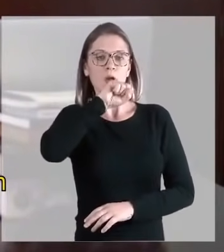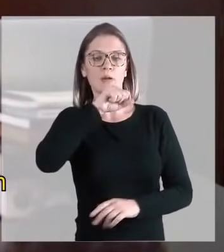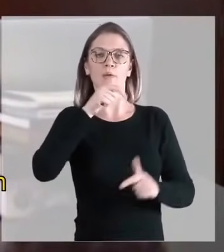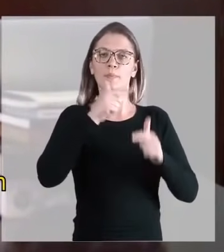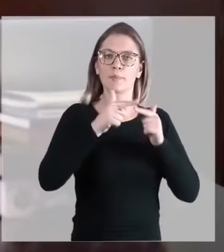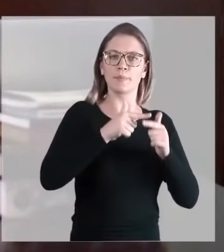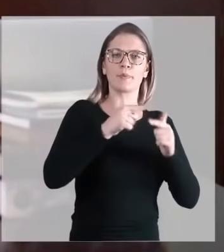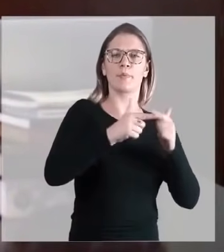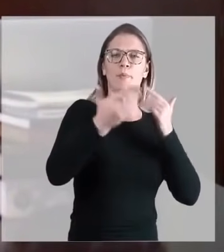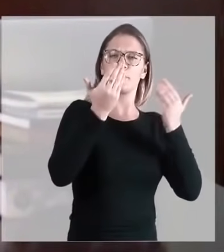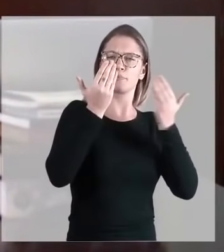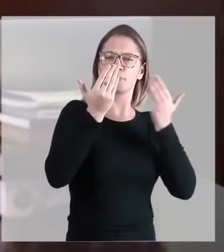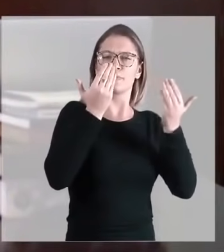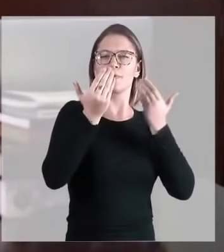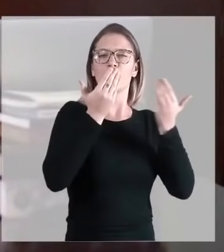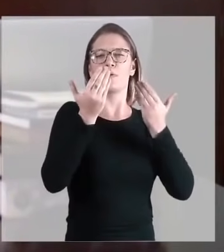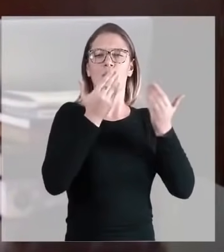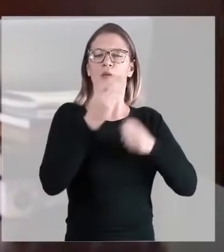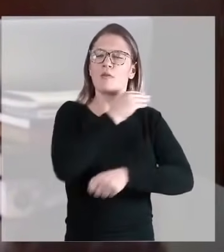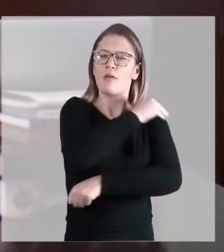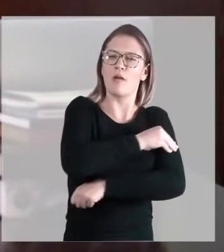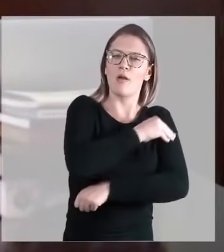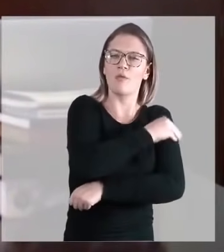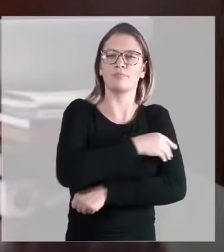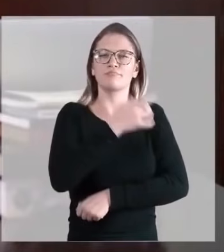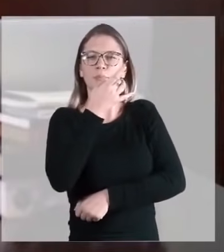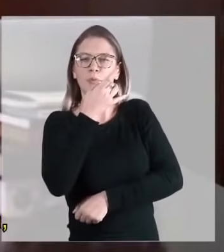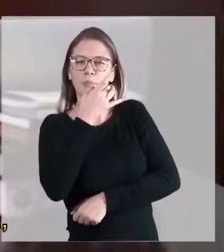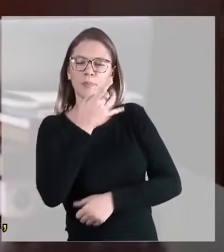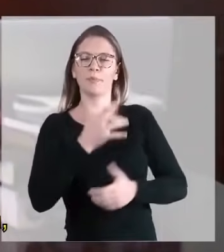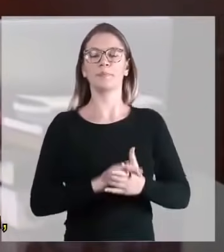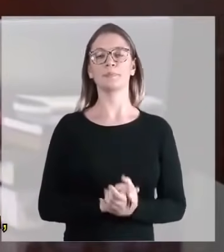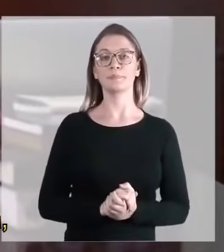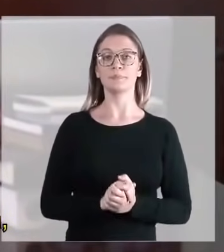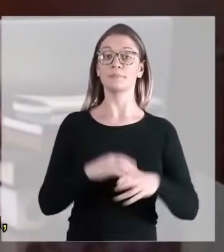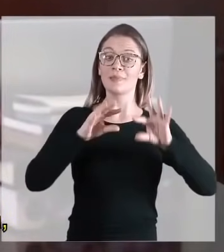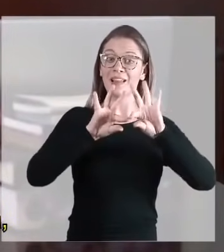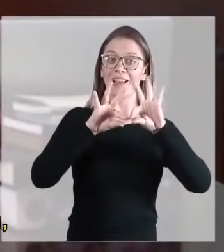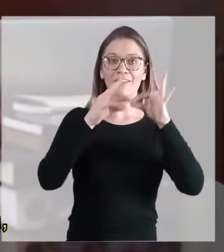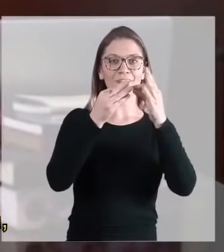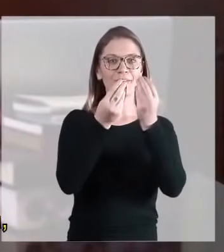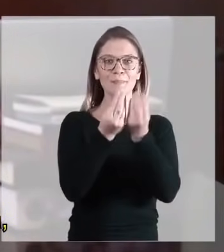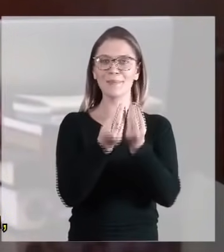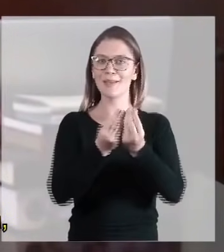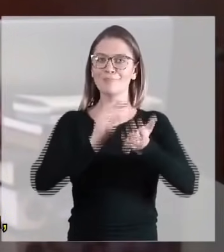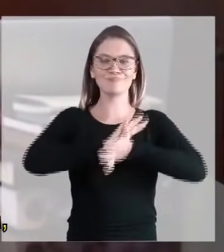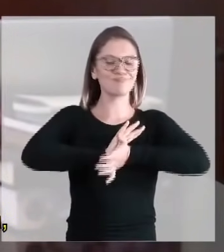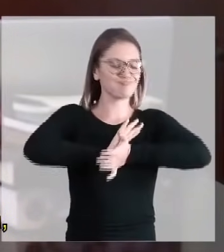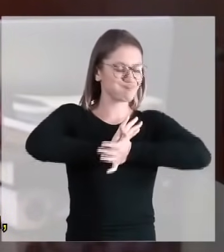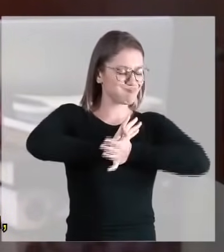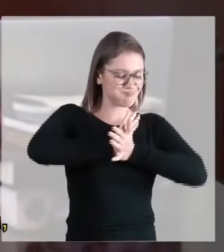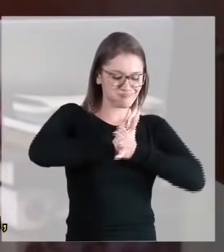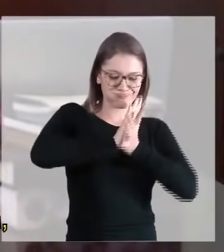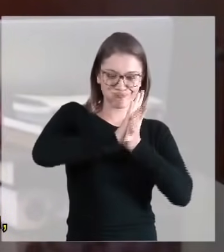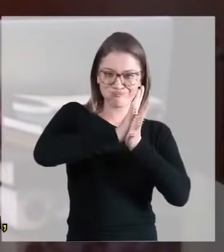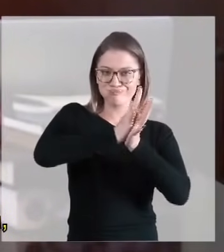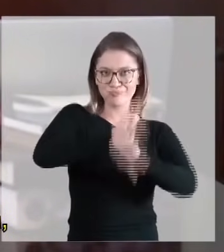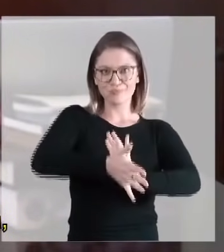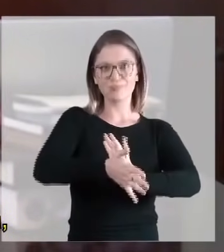problemas psicológicos, esquizofrenia, dificuldades com alcoolismo, enfim. Essa família foi totalmente